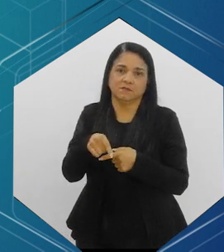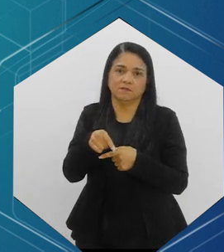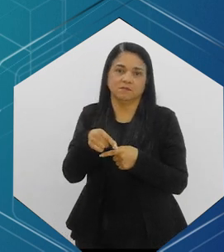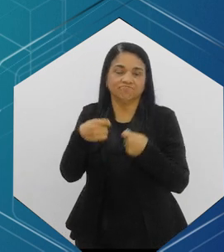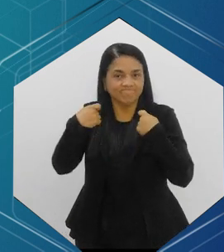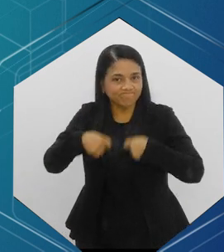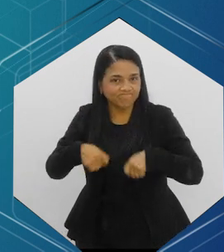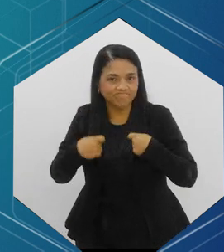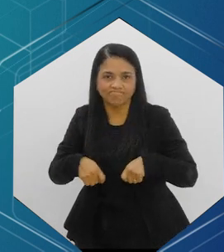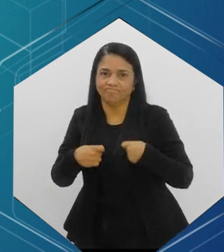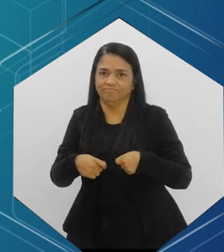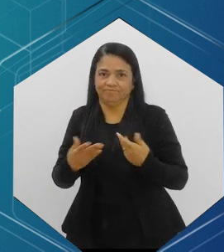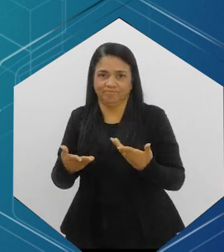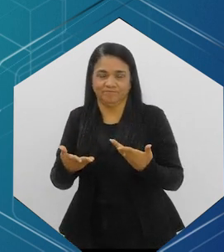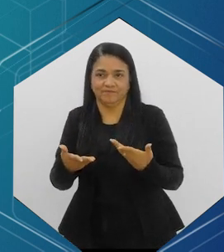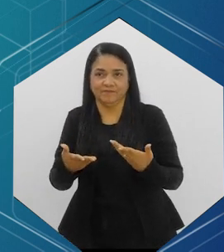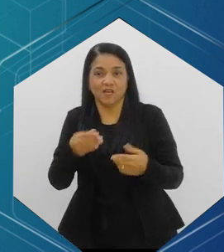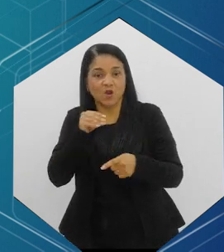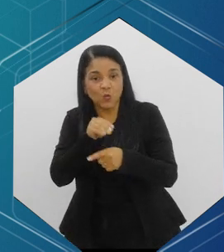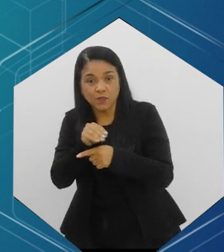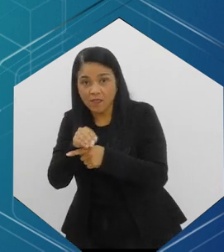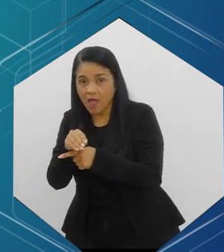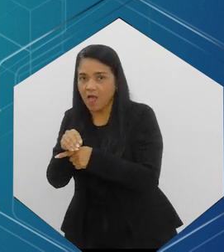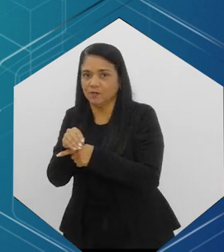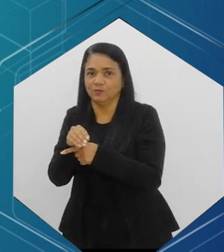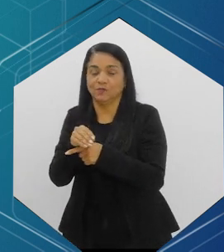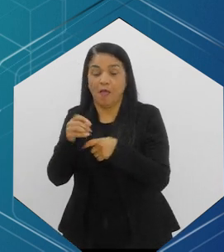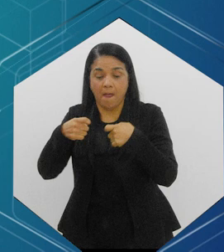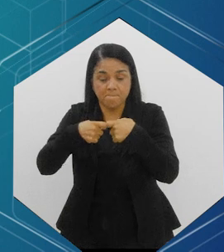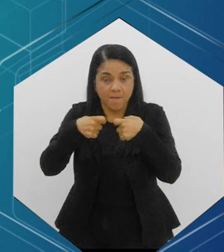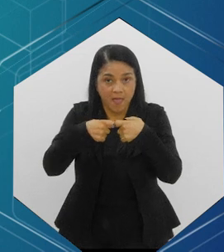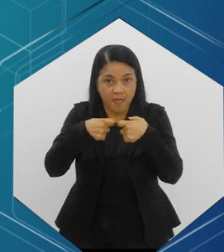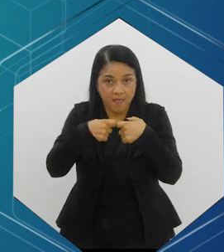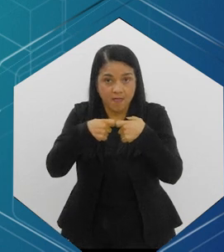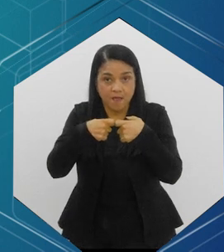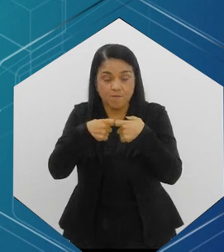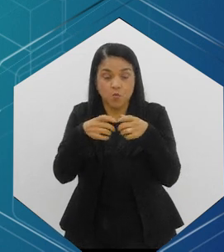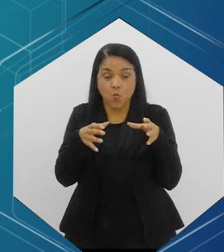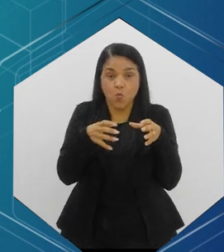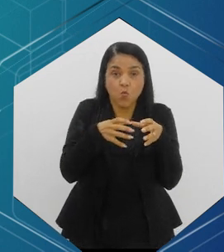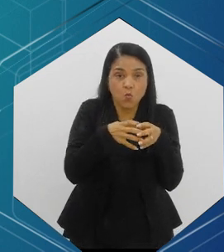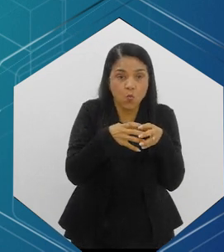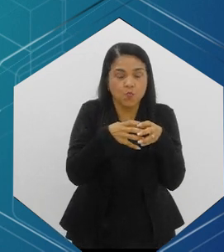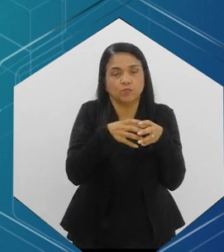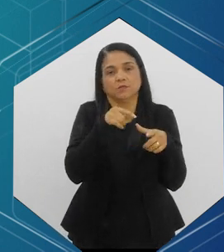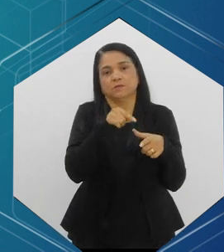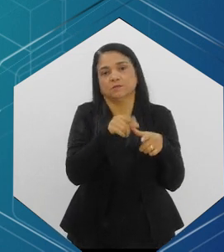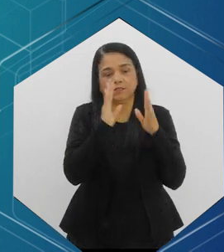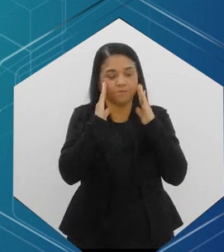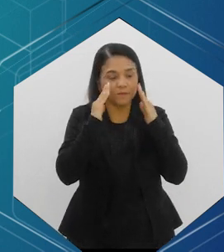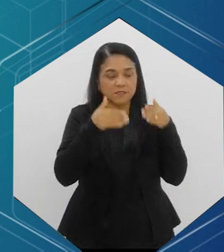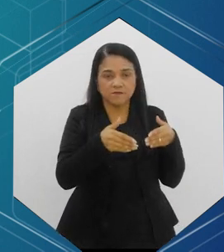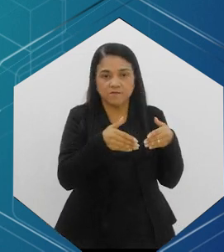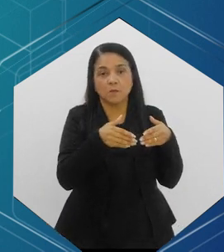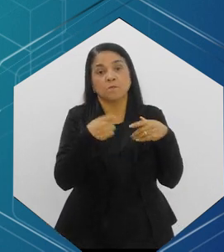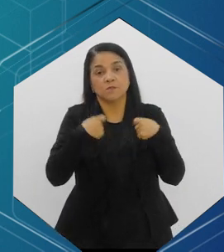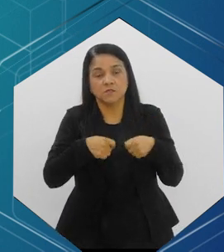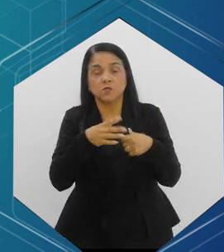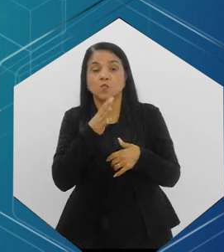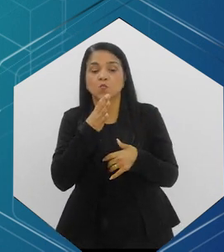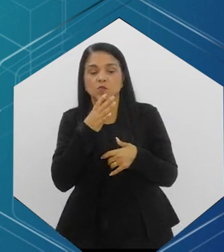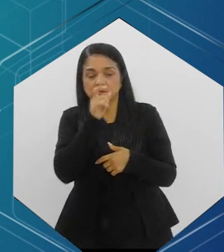pacientes, será o suficiente. E a meia a gente vai deixar para uma população específica. Para isso é necessário você conhecer